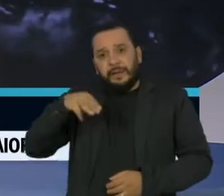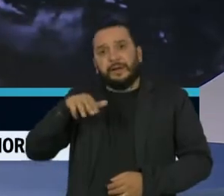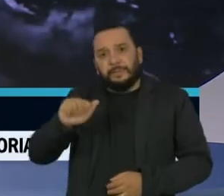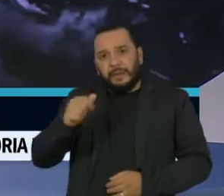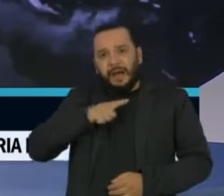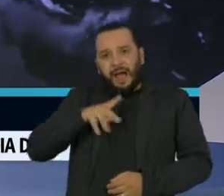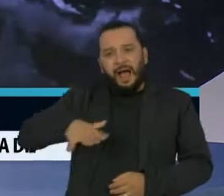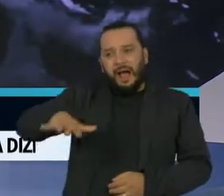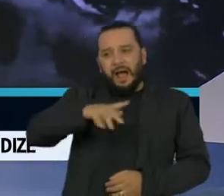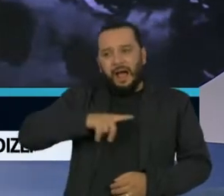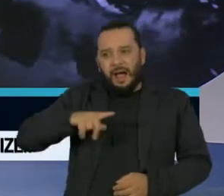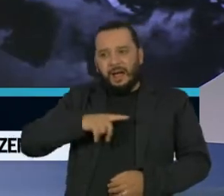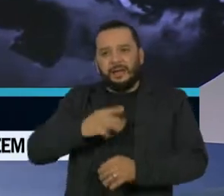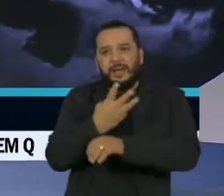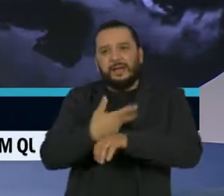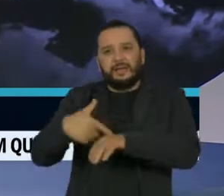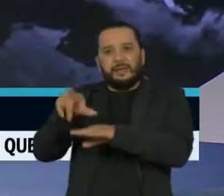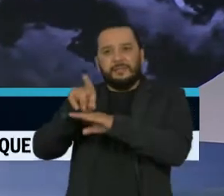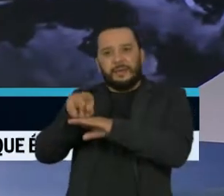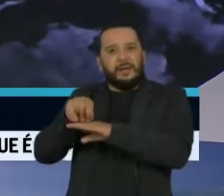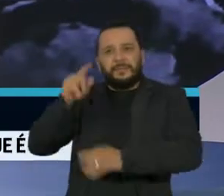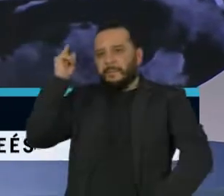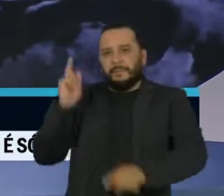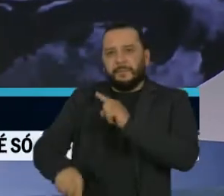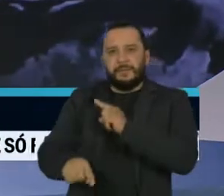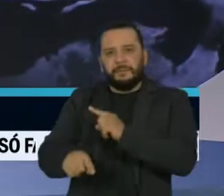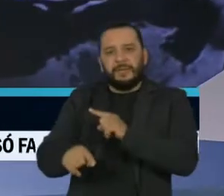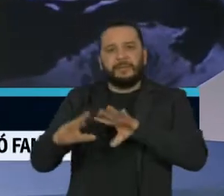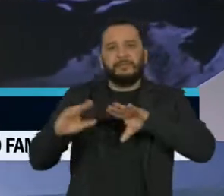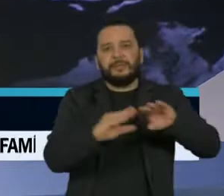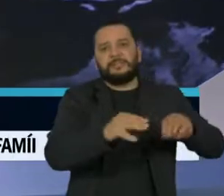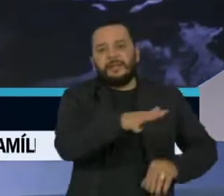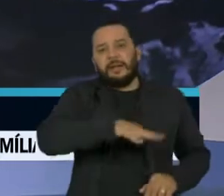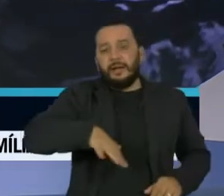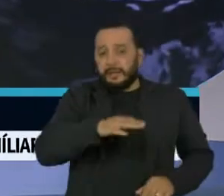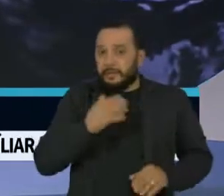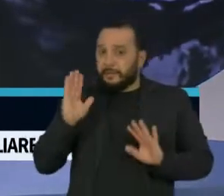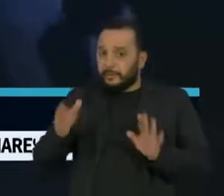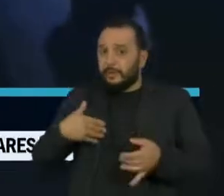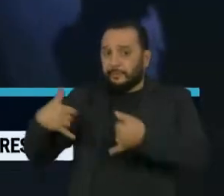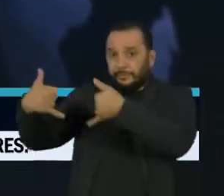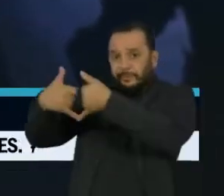Meio Ambiente, que até agora não respondeu às questões apresentadas na nossa reportagem.